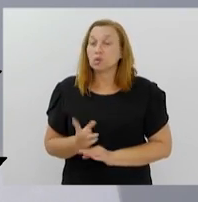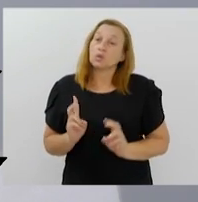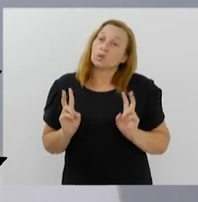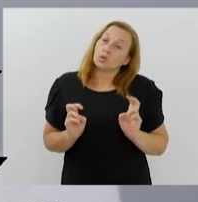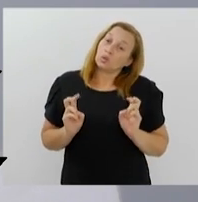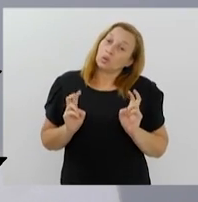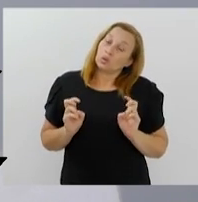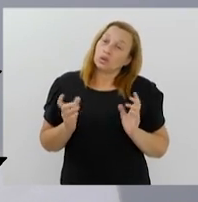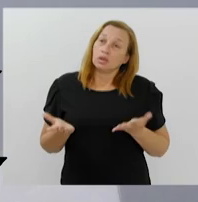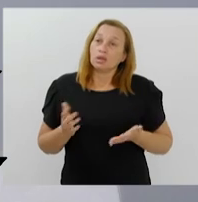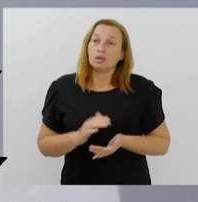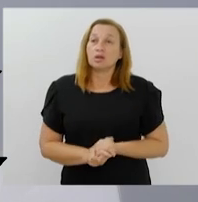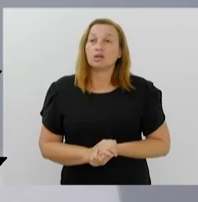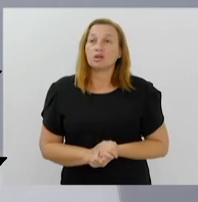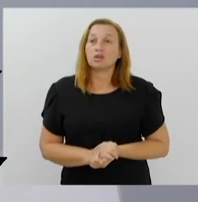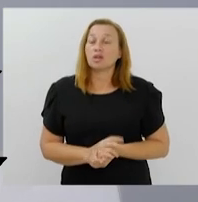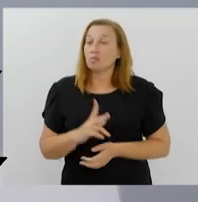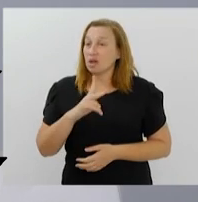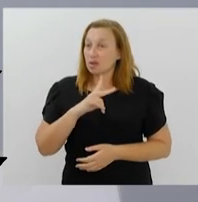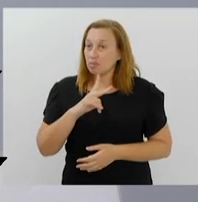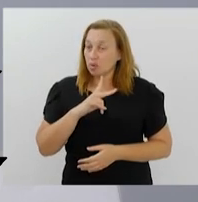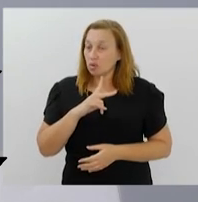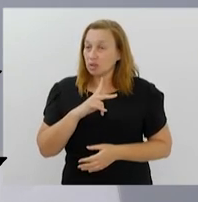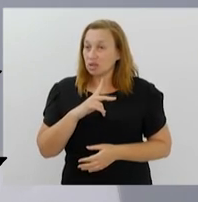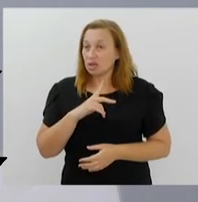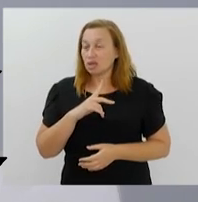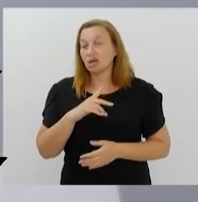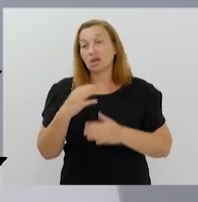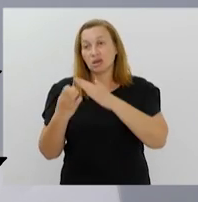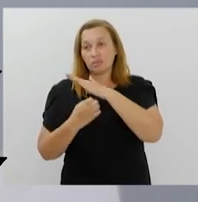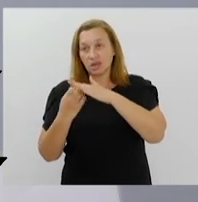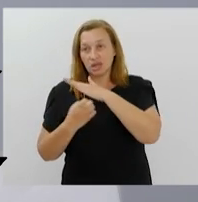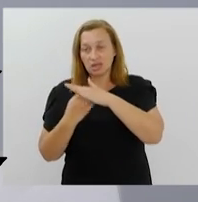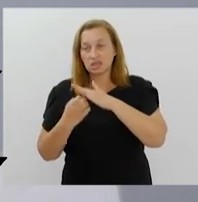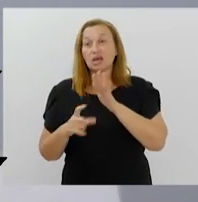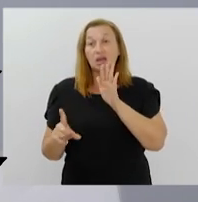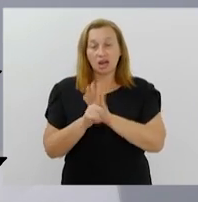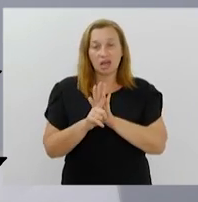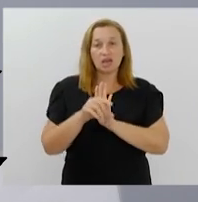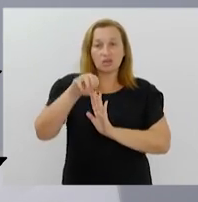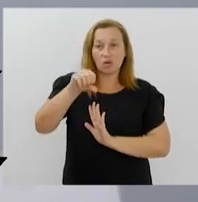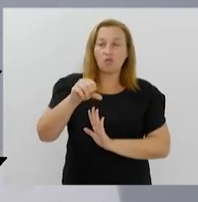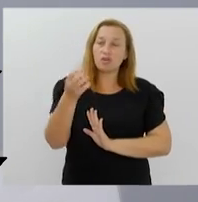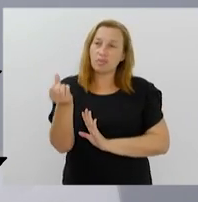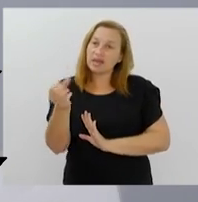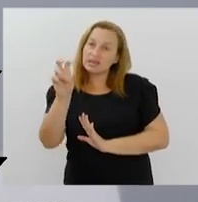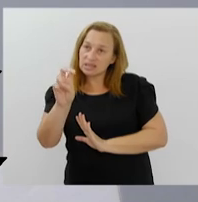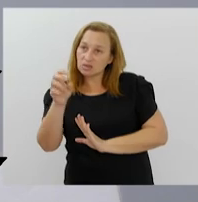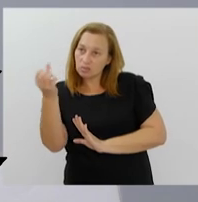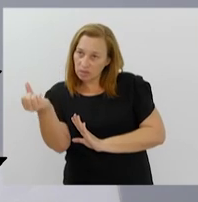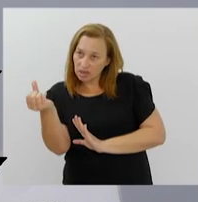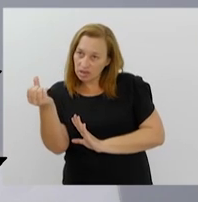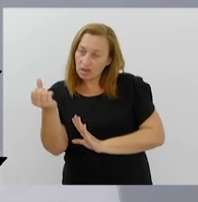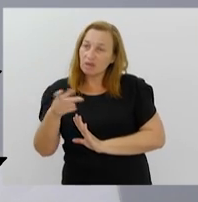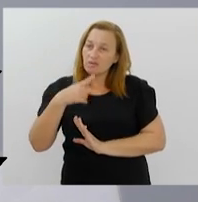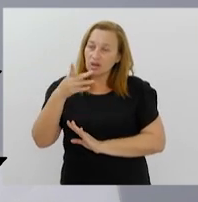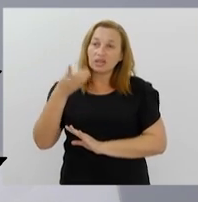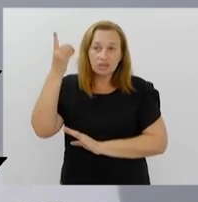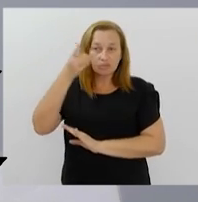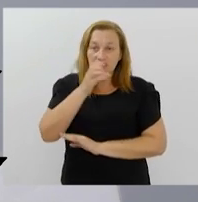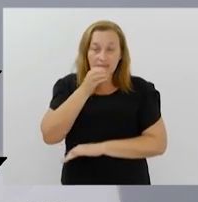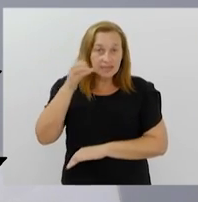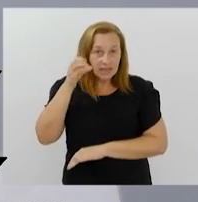situações colocadas pela própria regulação e pela própria lei 9656 citada pela deputada